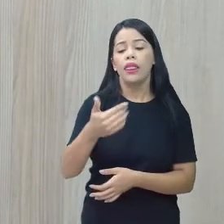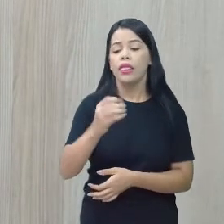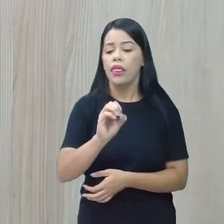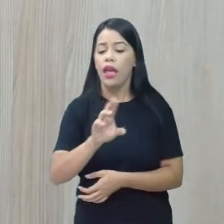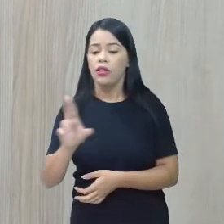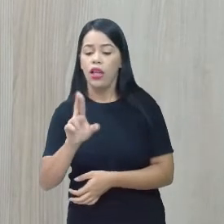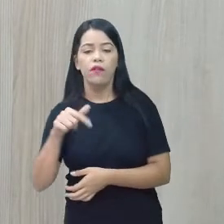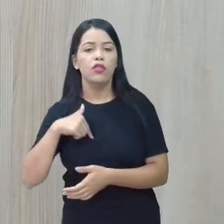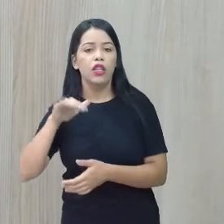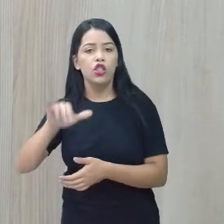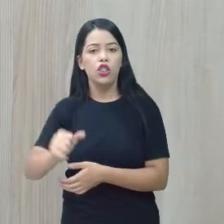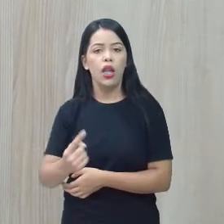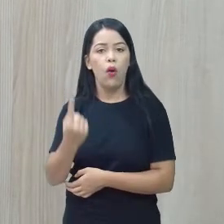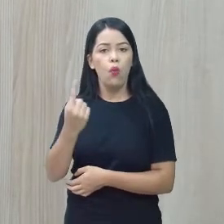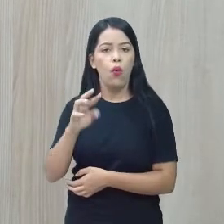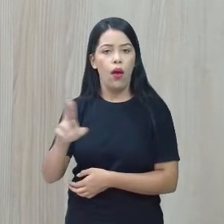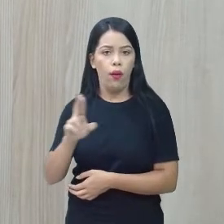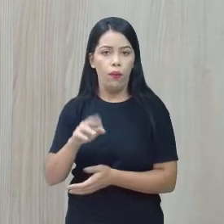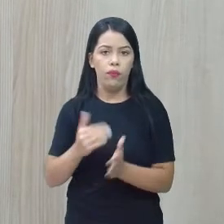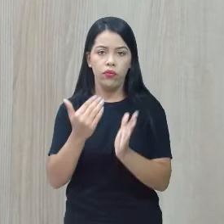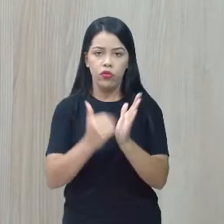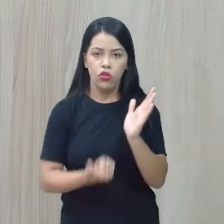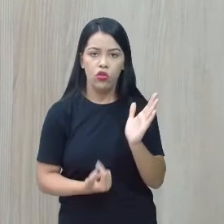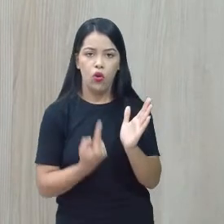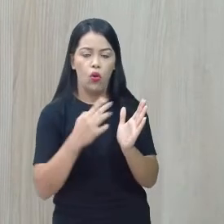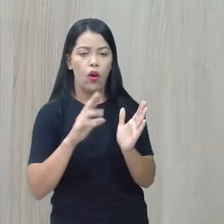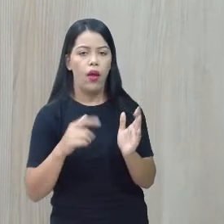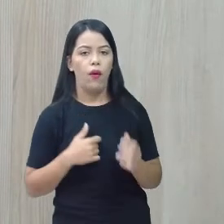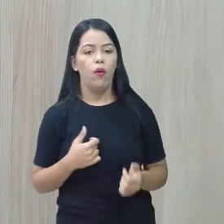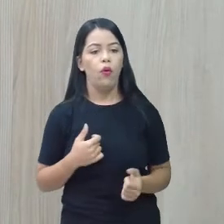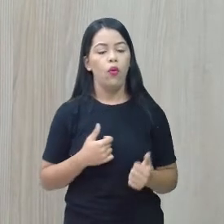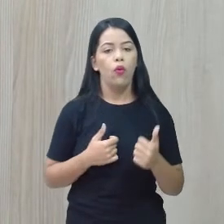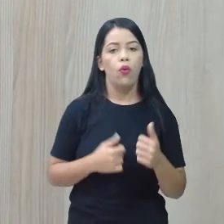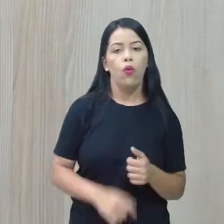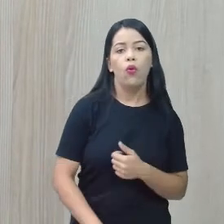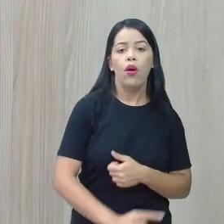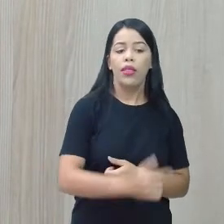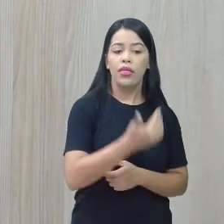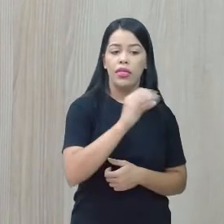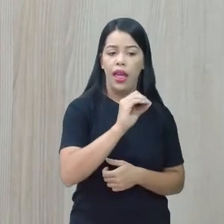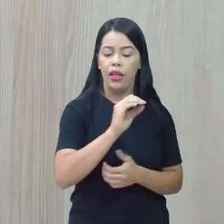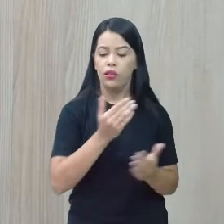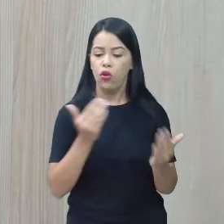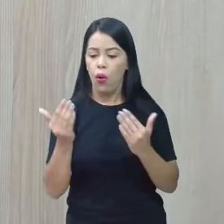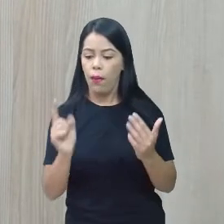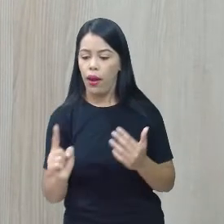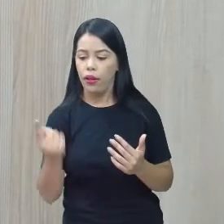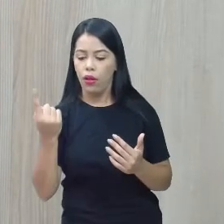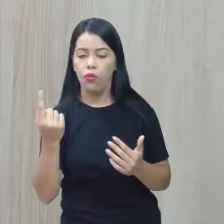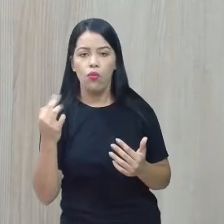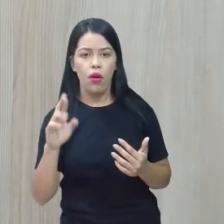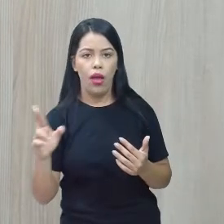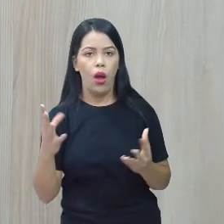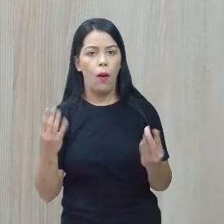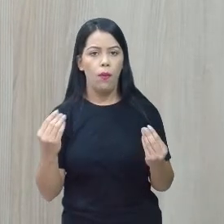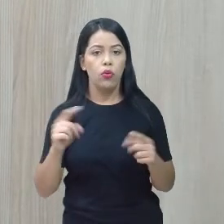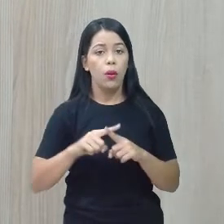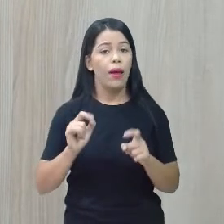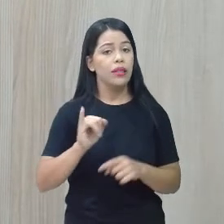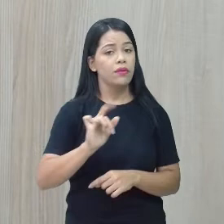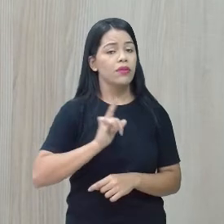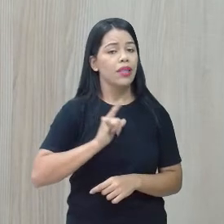retira R$1. R$1 em comparação aos R$10 é muito, certo? Mas se você tem aí